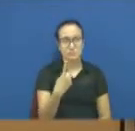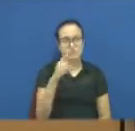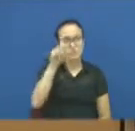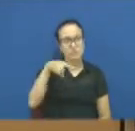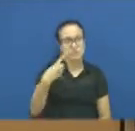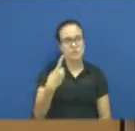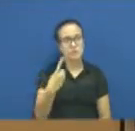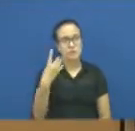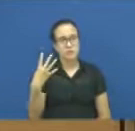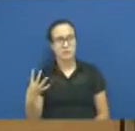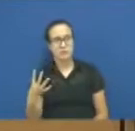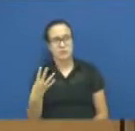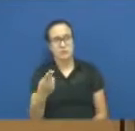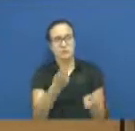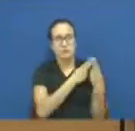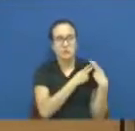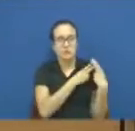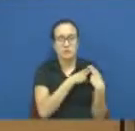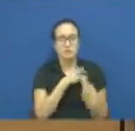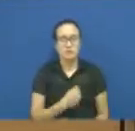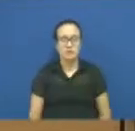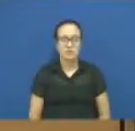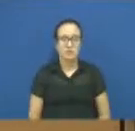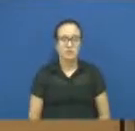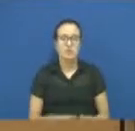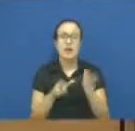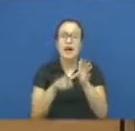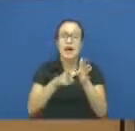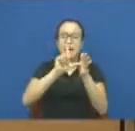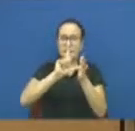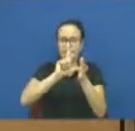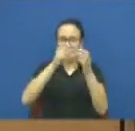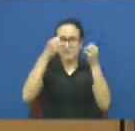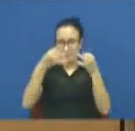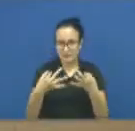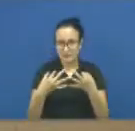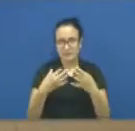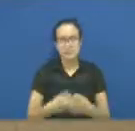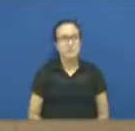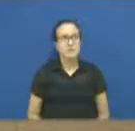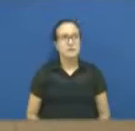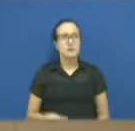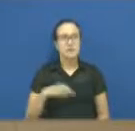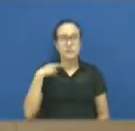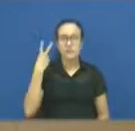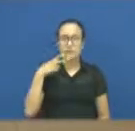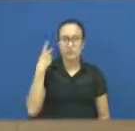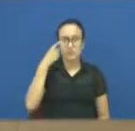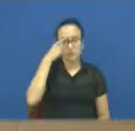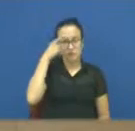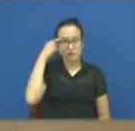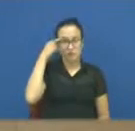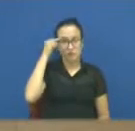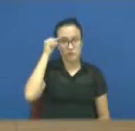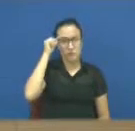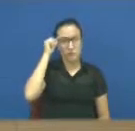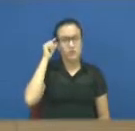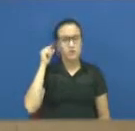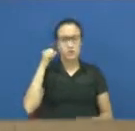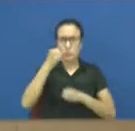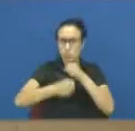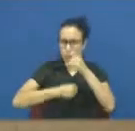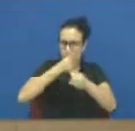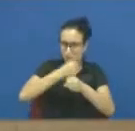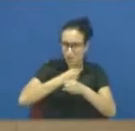Projeto de lei 221. Antes, porém, reforçar o comentário do vereador Júlio. 2 vezes ao ano,